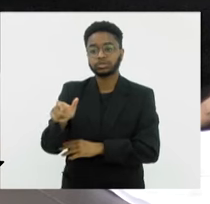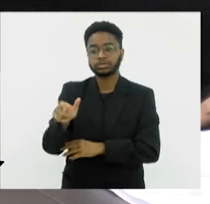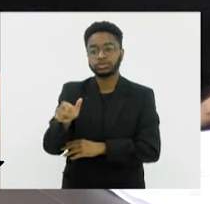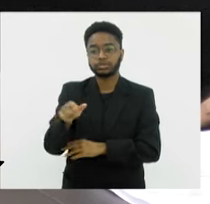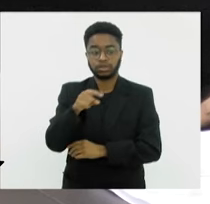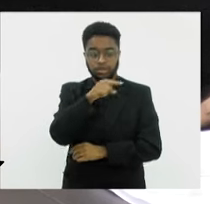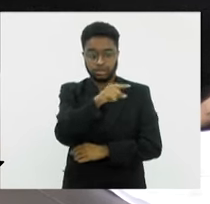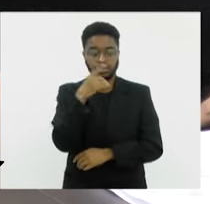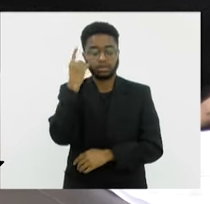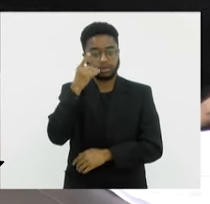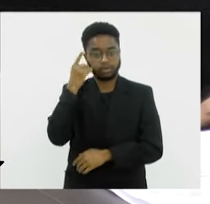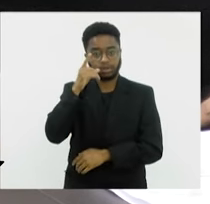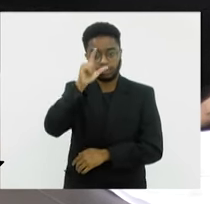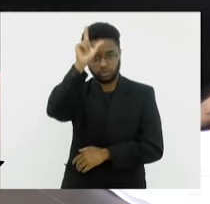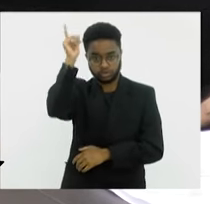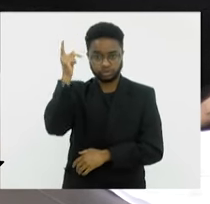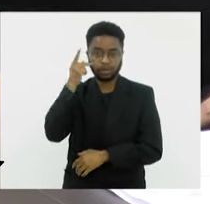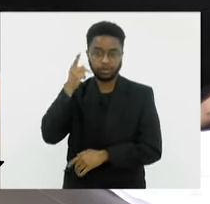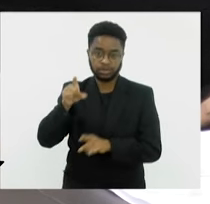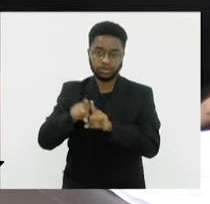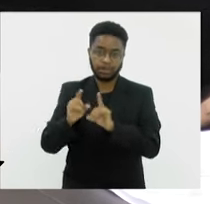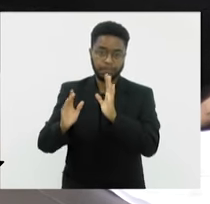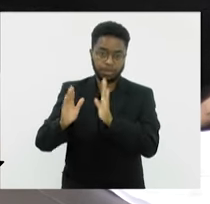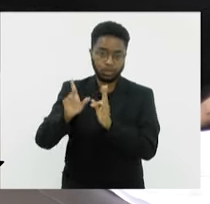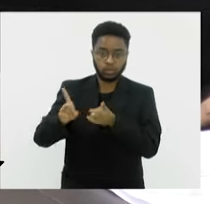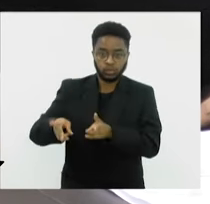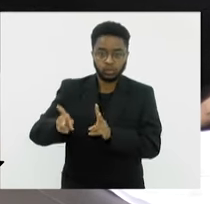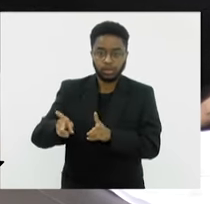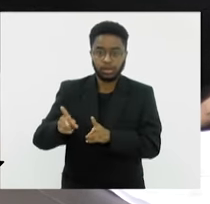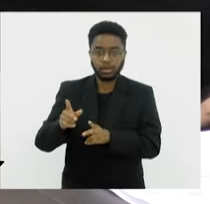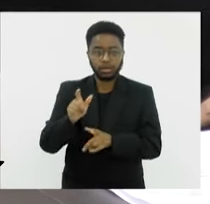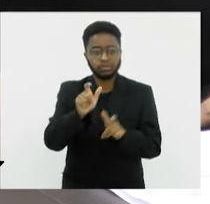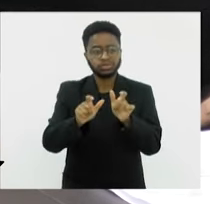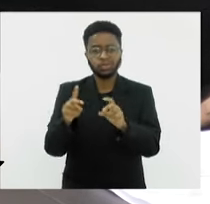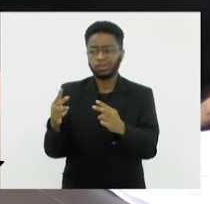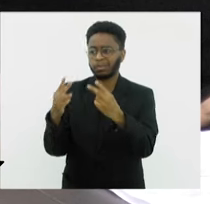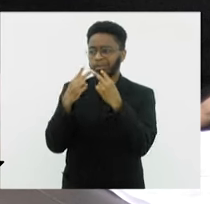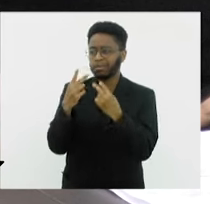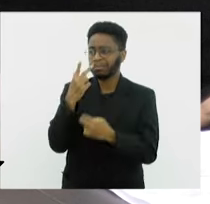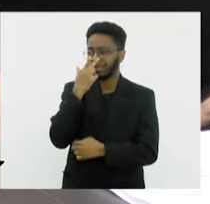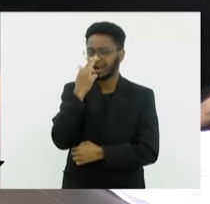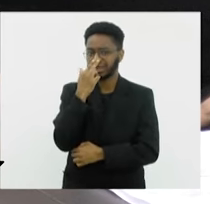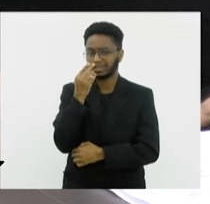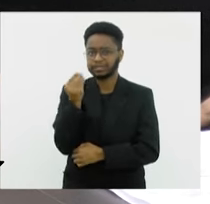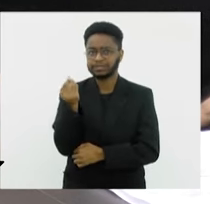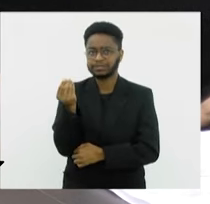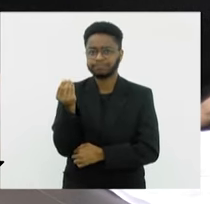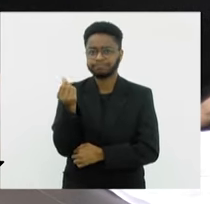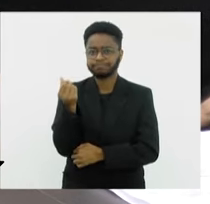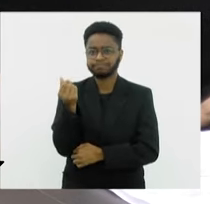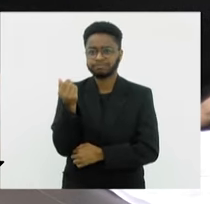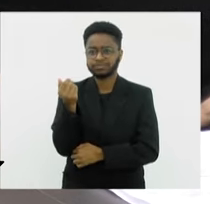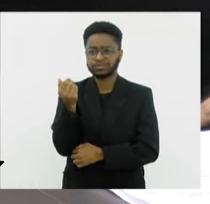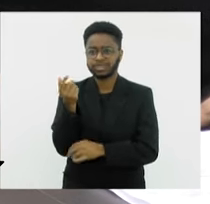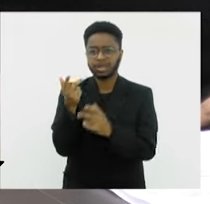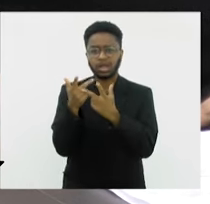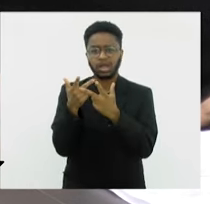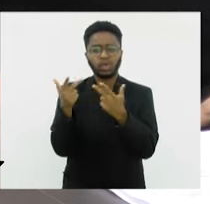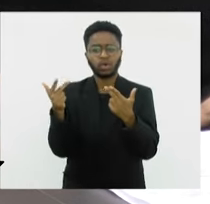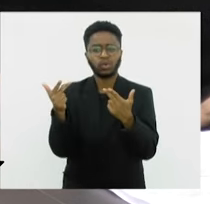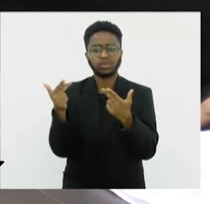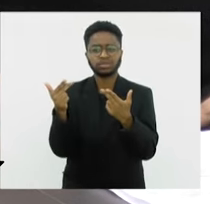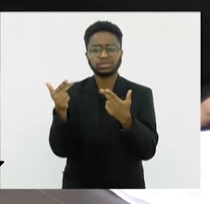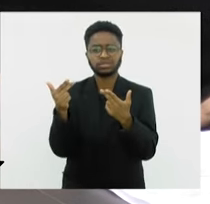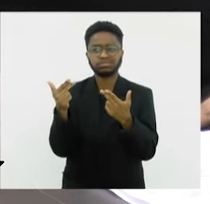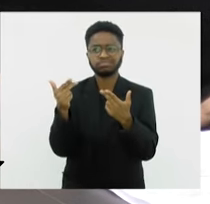que é um da minha época, ficam olhando como se um fato completamente